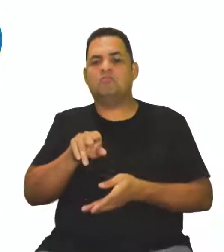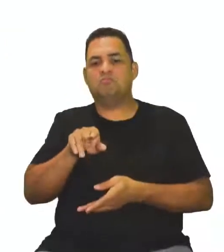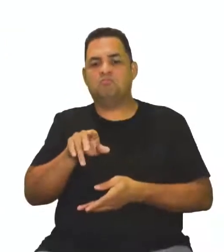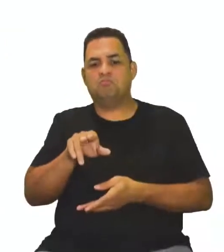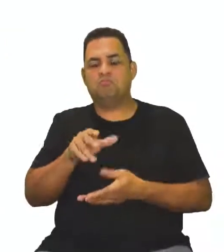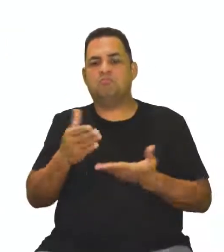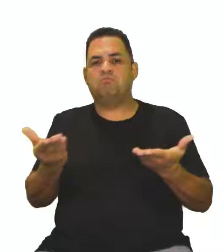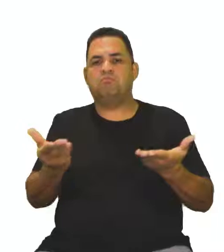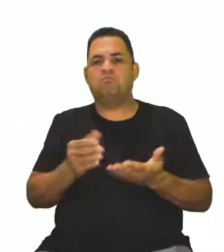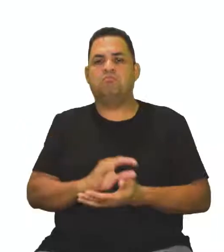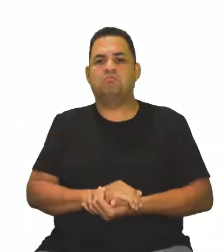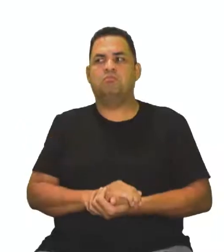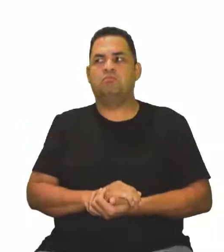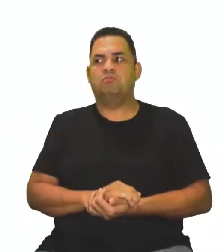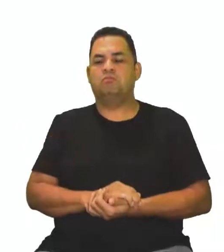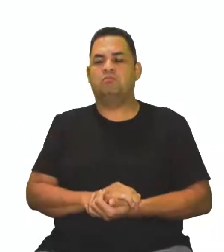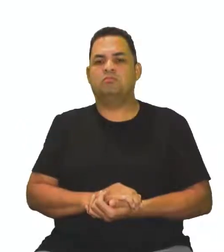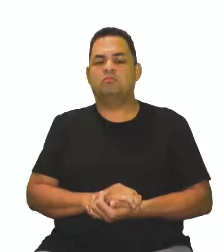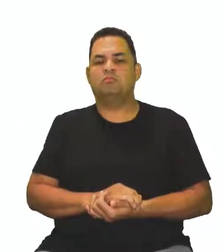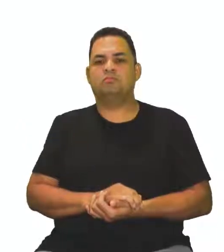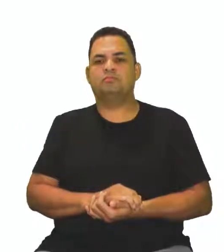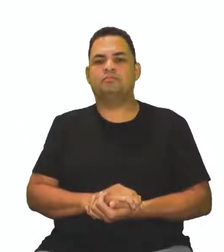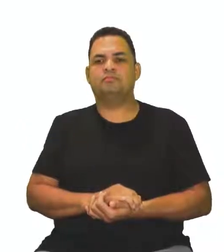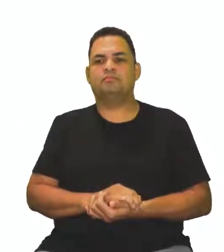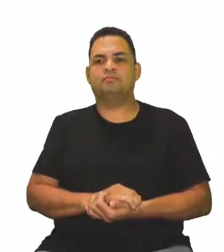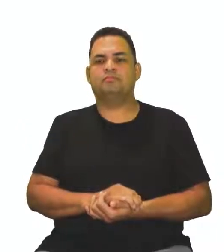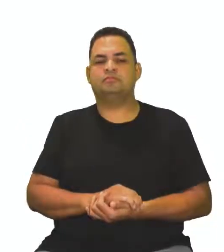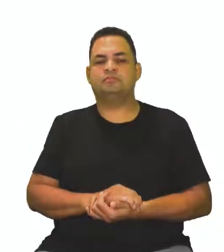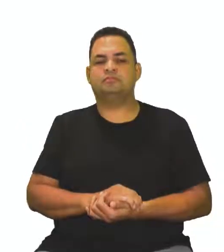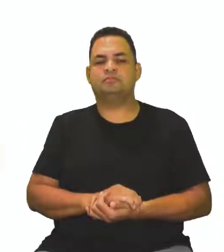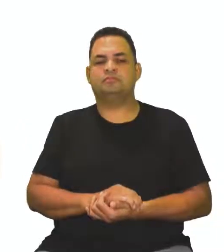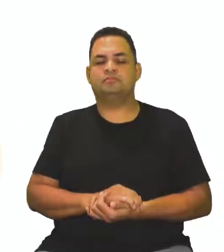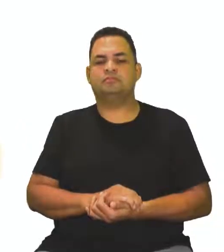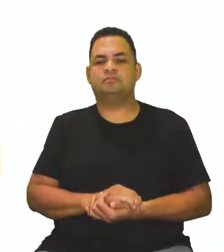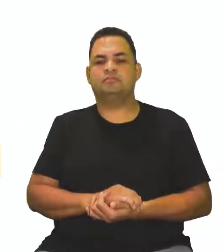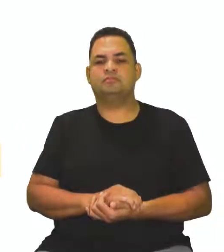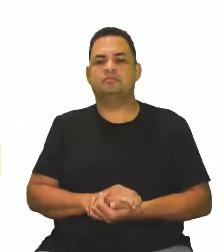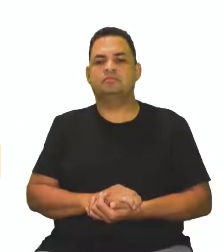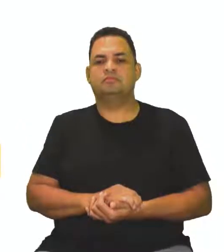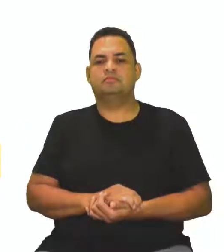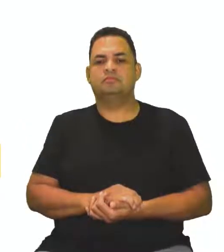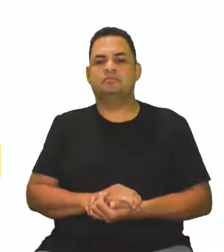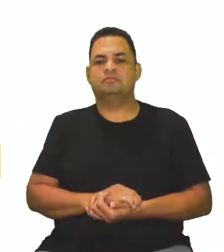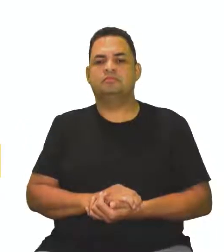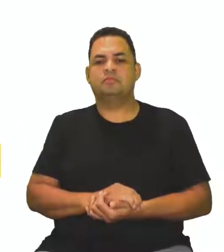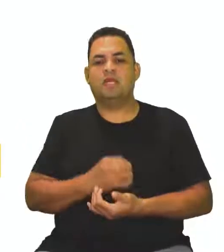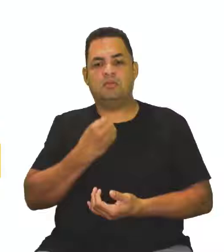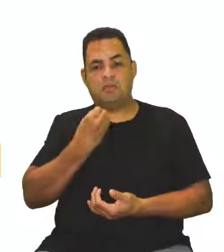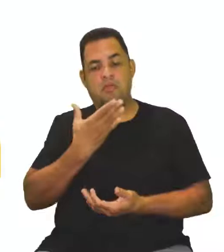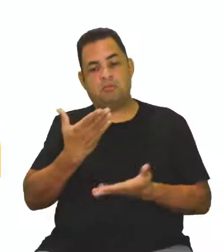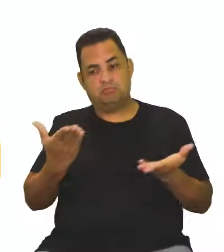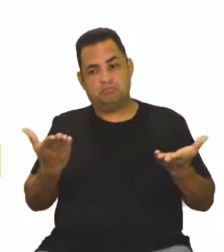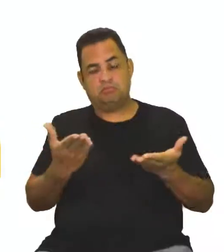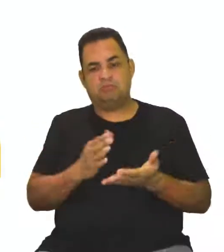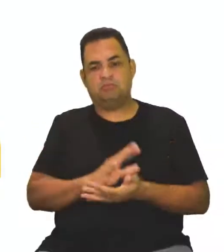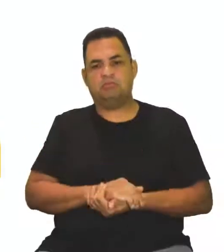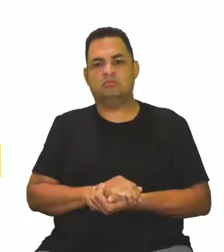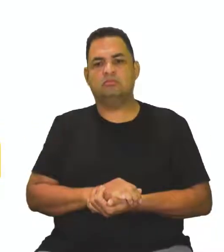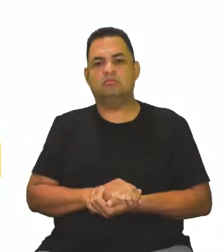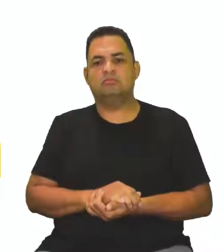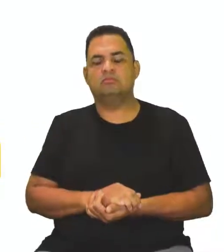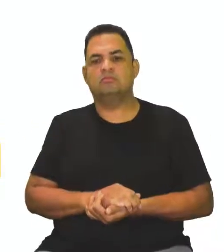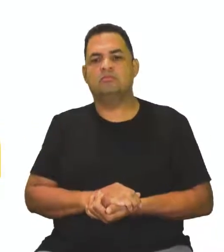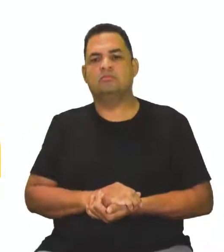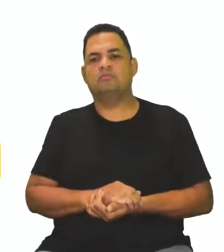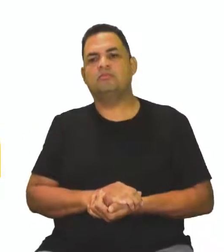igual, tá bom, pessoal? Ó, deixa eu colocar ali de volta para vocês verem, tá bom? Outra coisinha que eu falei para